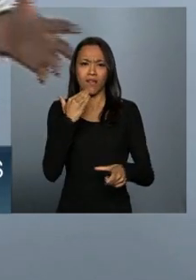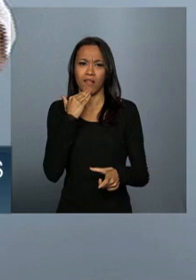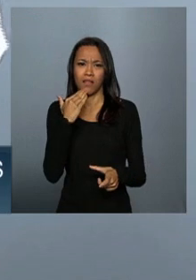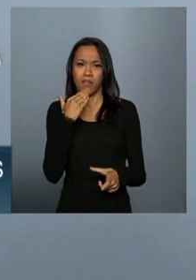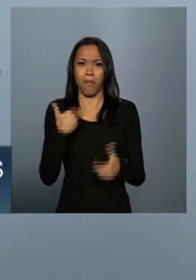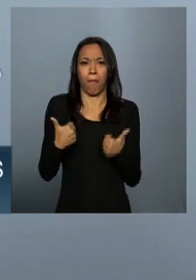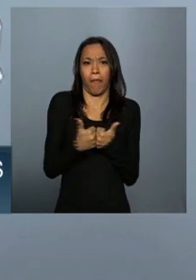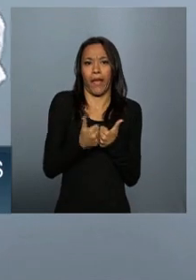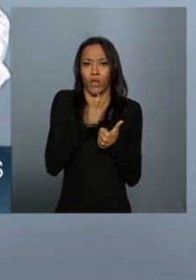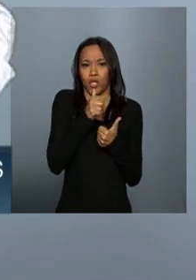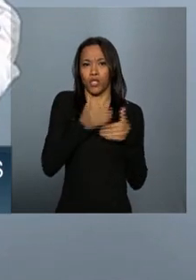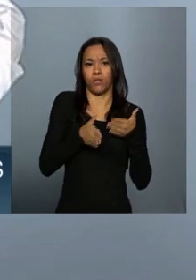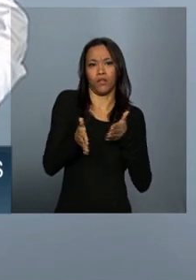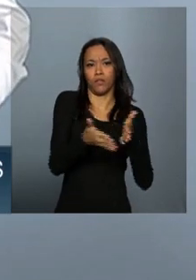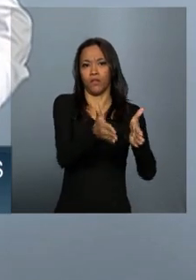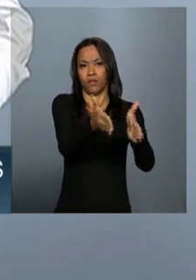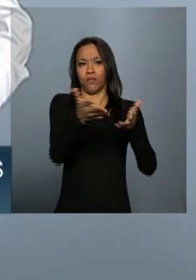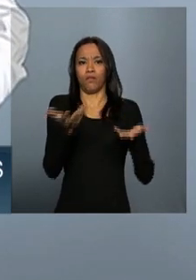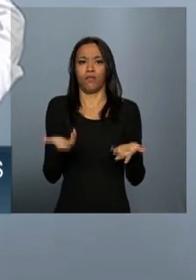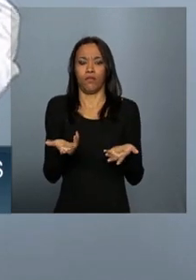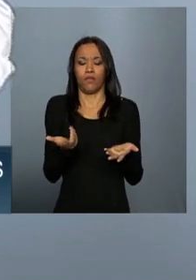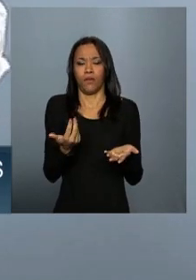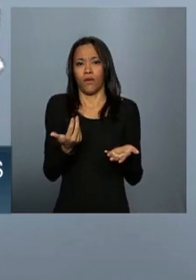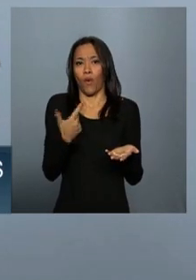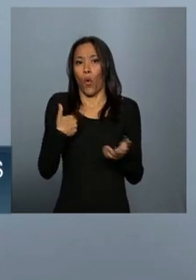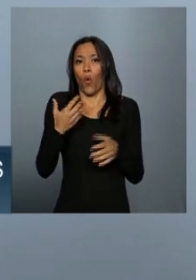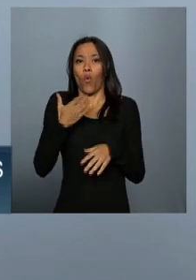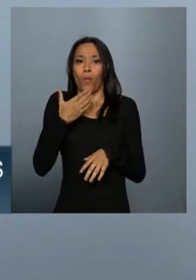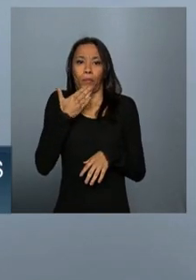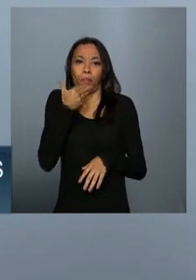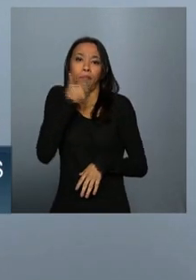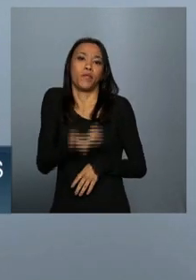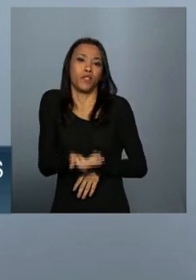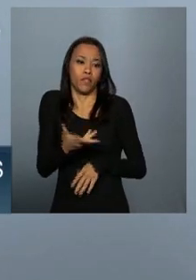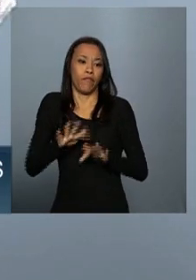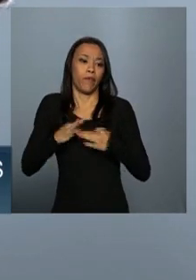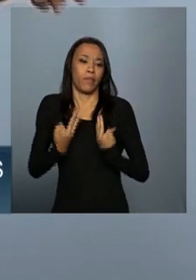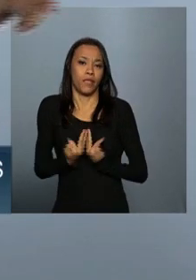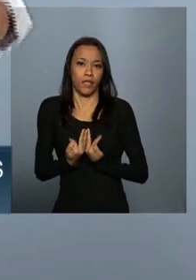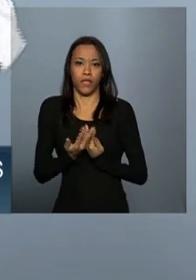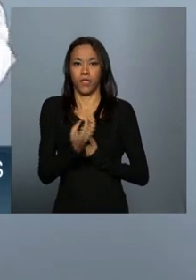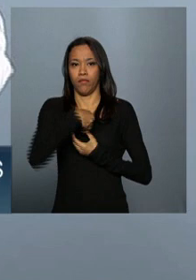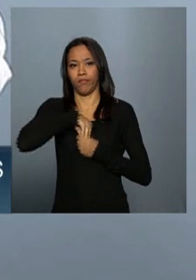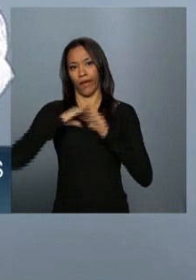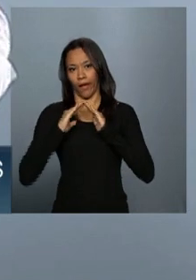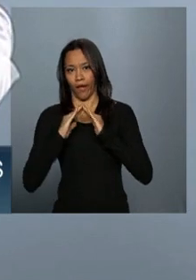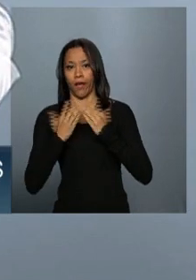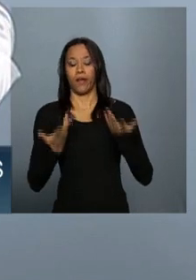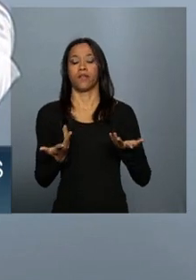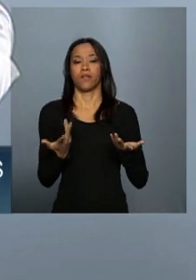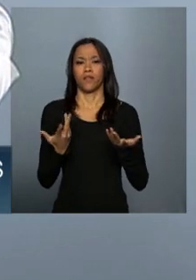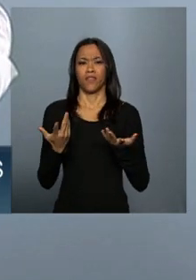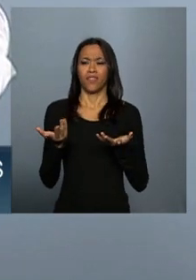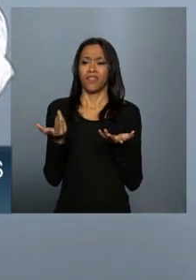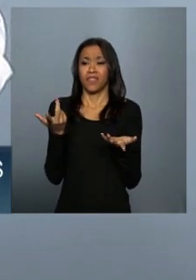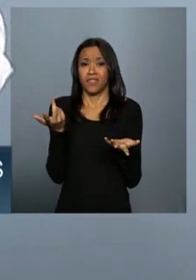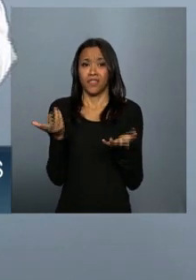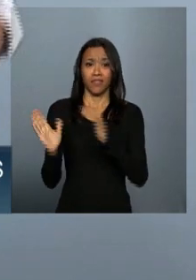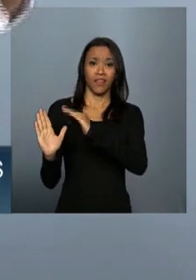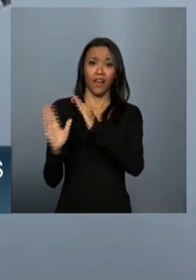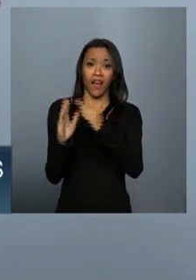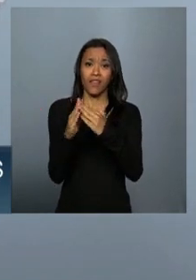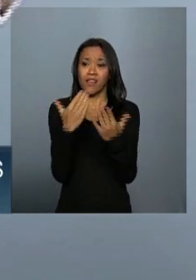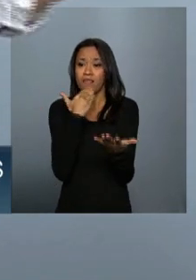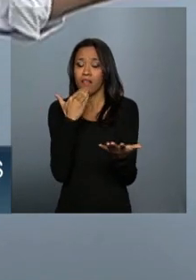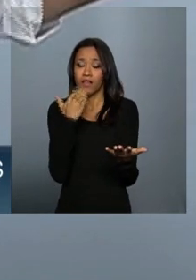beira de um córrego, de favor com alguém da família, num ferro velho, e passaram com